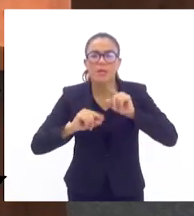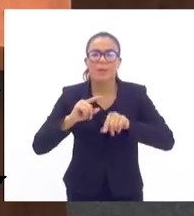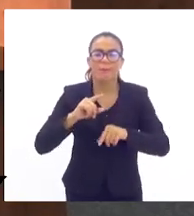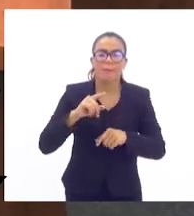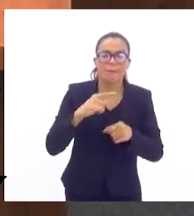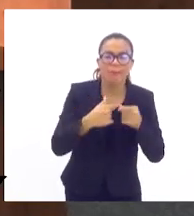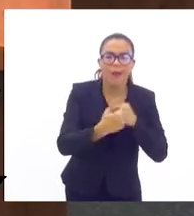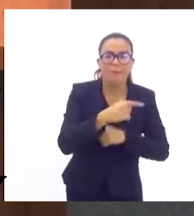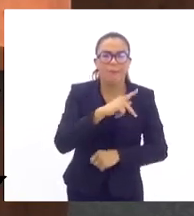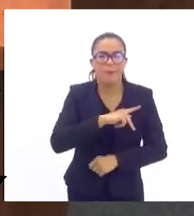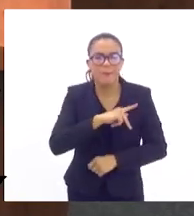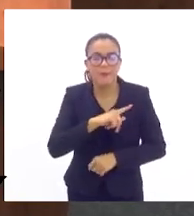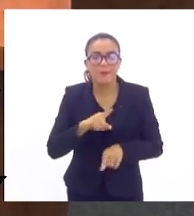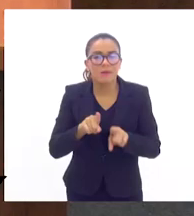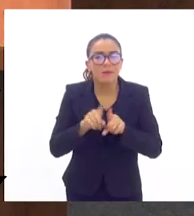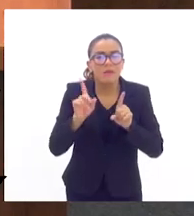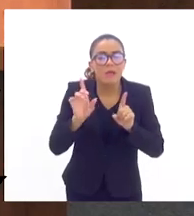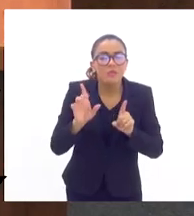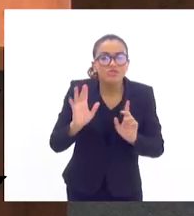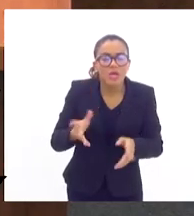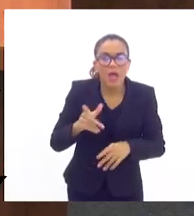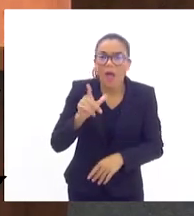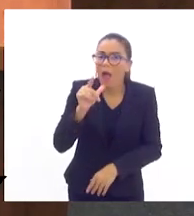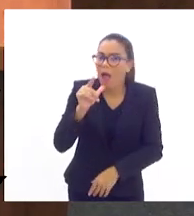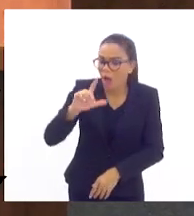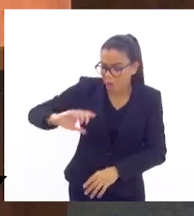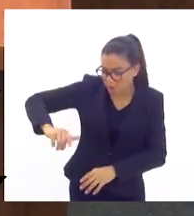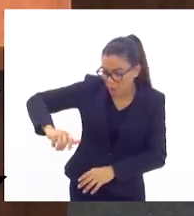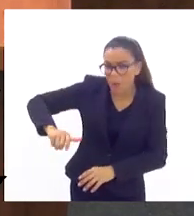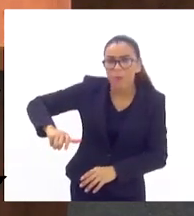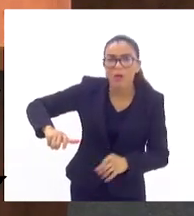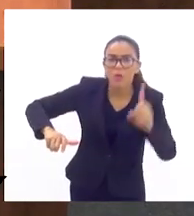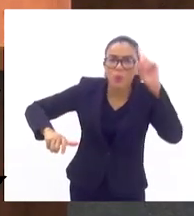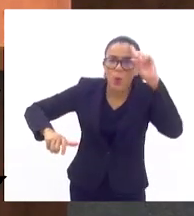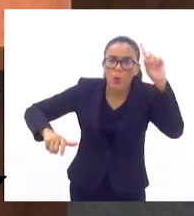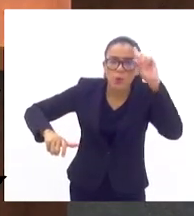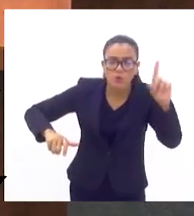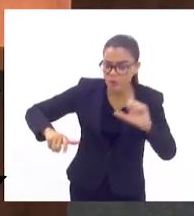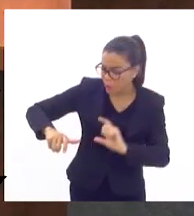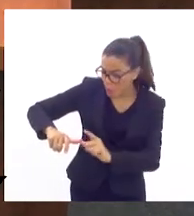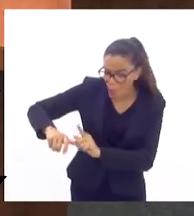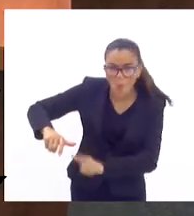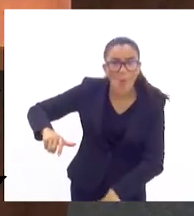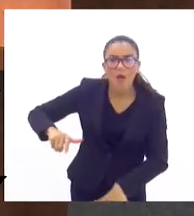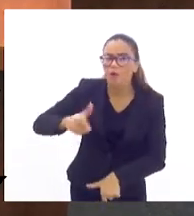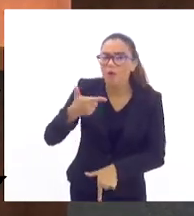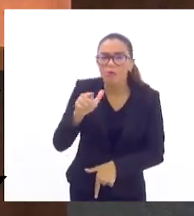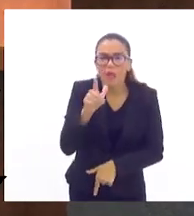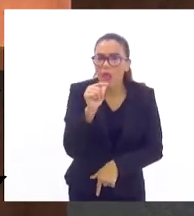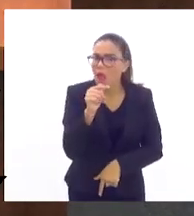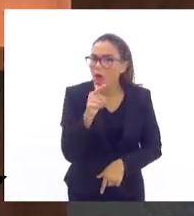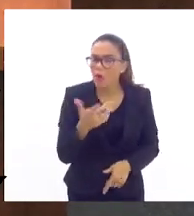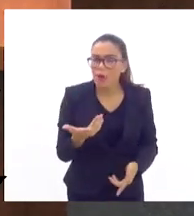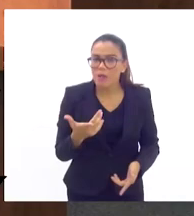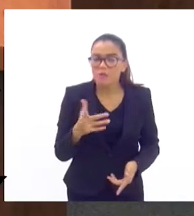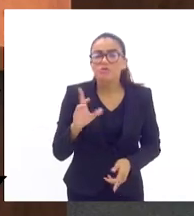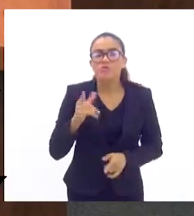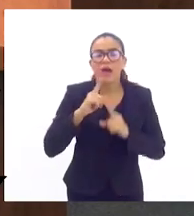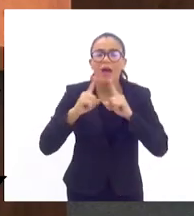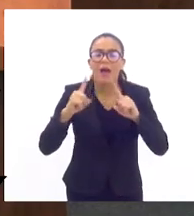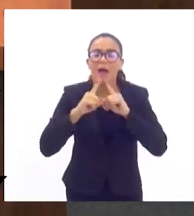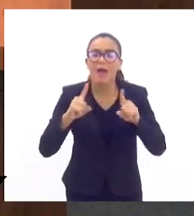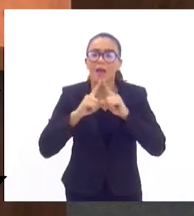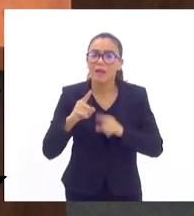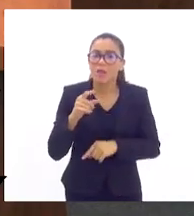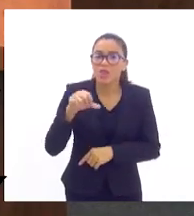Léo da Saúde, falta água praticamente diariamente. A população tem sofrido muito. A gente tem relatos de morador que ficou 9 dias sem água